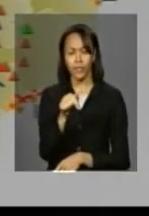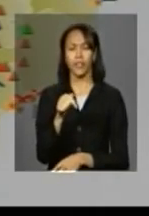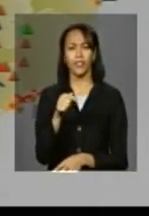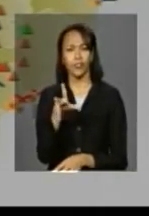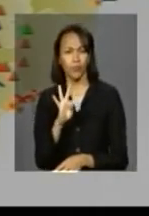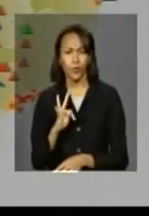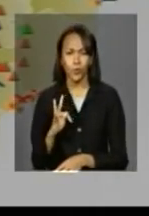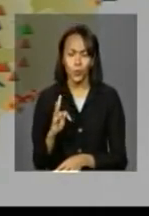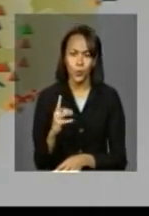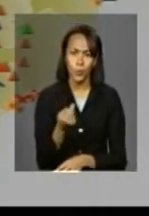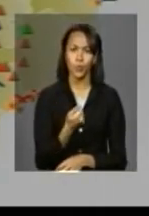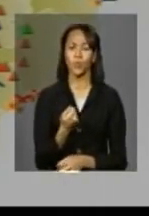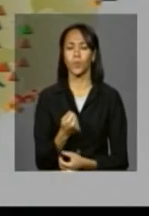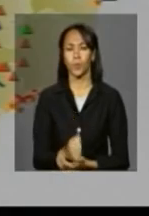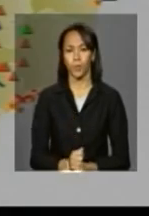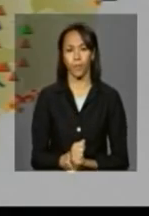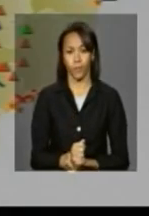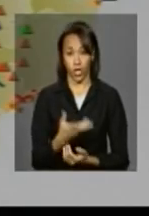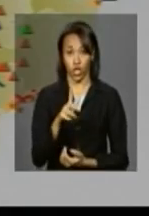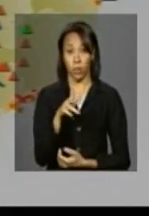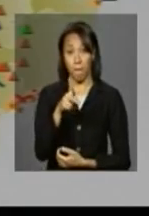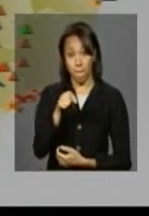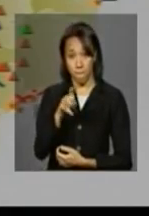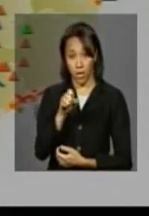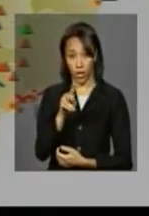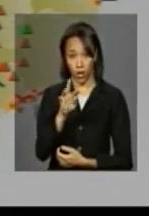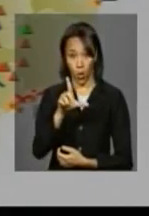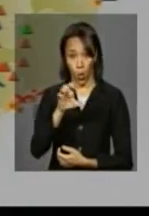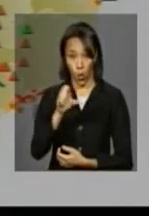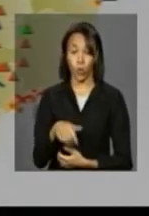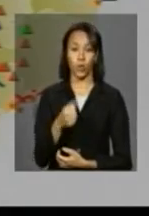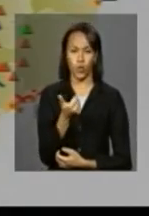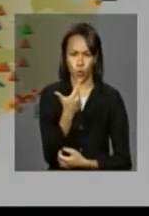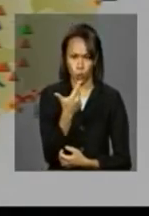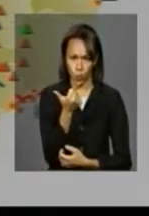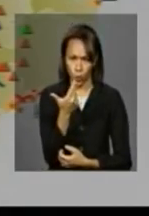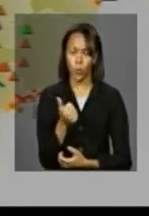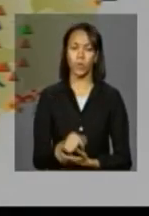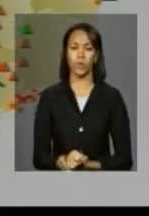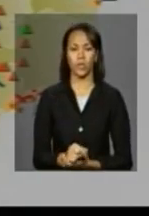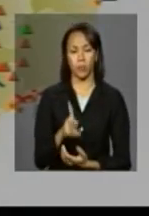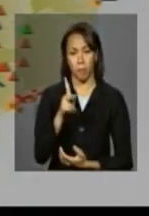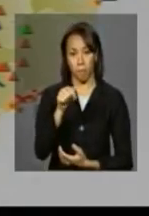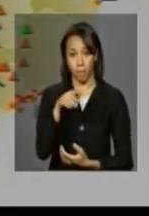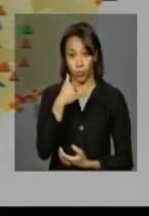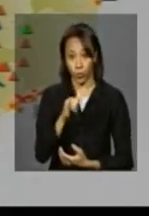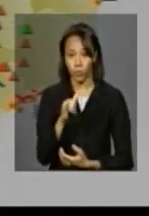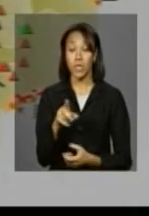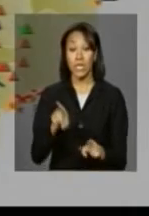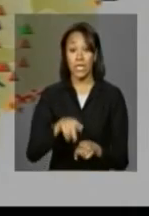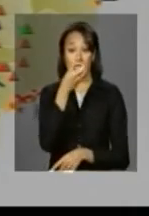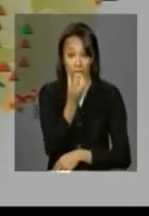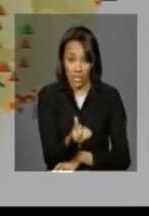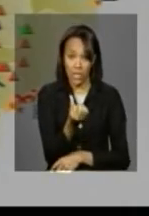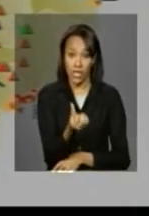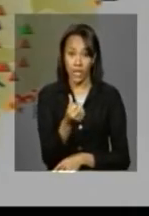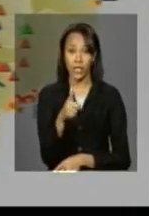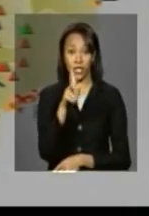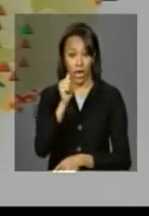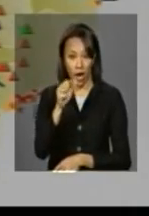e produção de petróleo e gás, 12 de refino e petroquímica, 6 empreendimentos de fertilizantes e